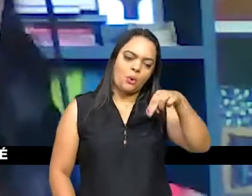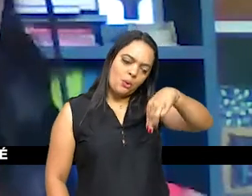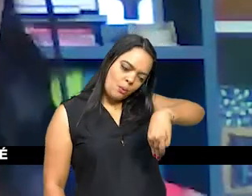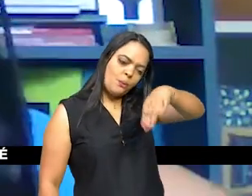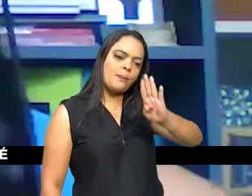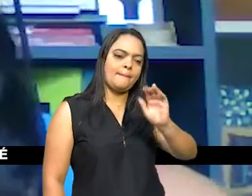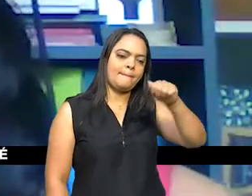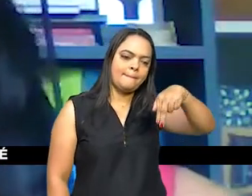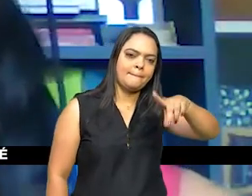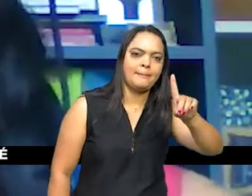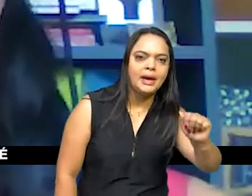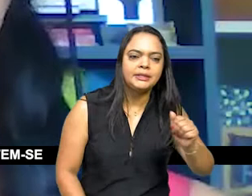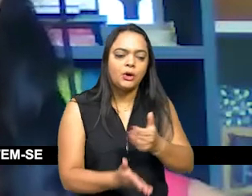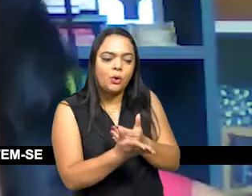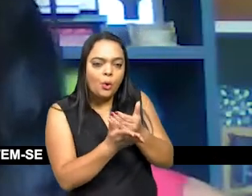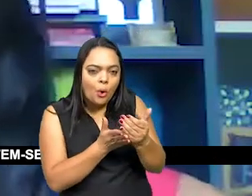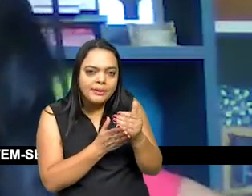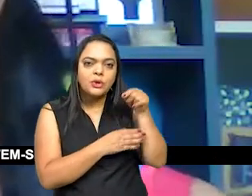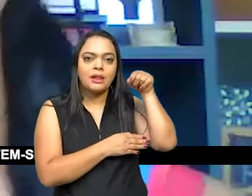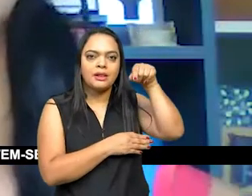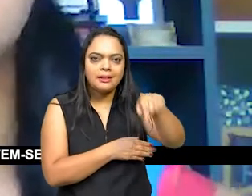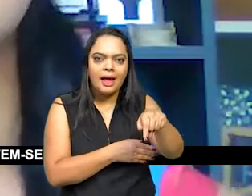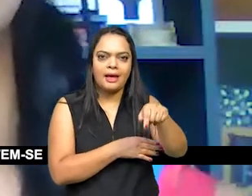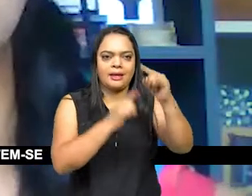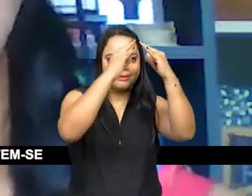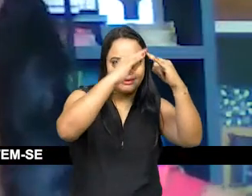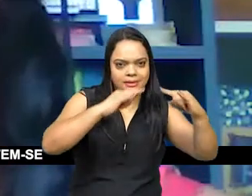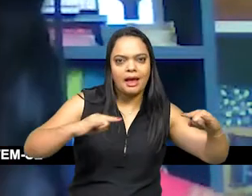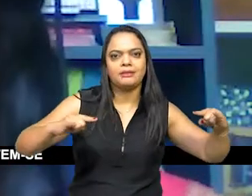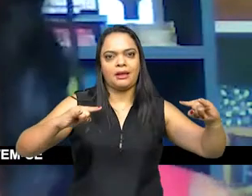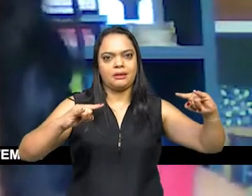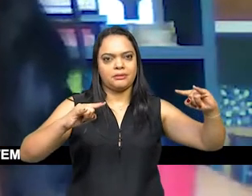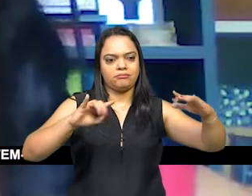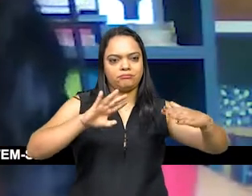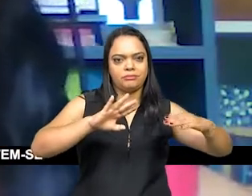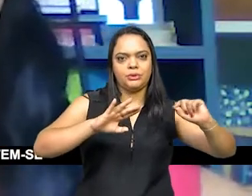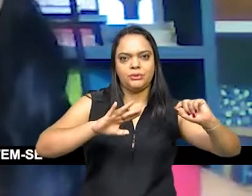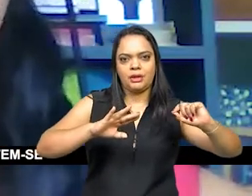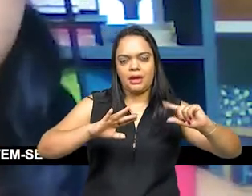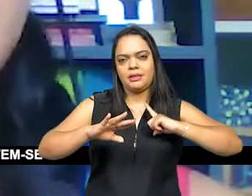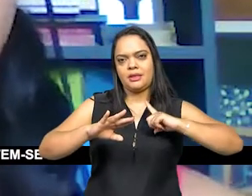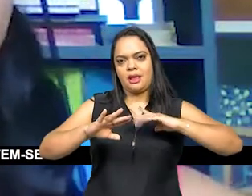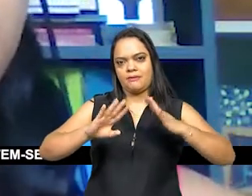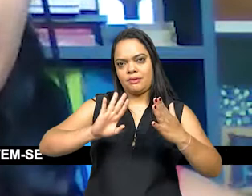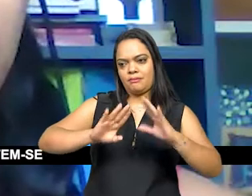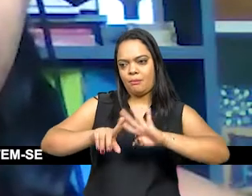nasce realmente ali, né? A partir daquela tenda que se desdobra, mas